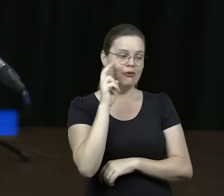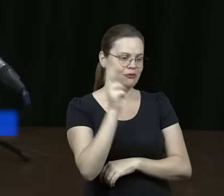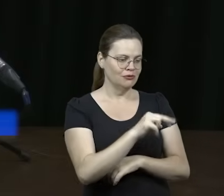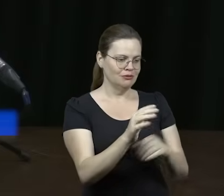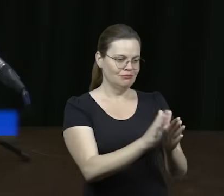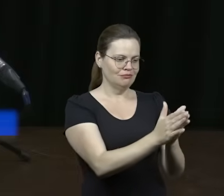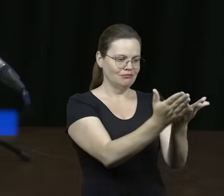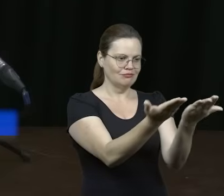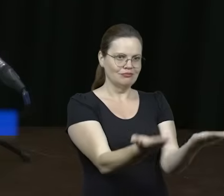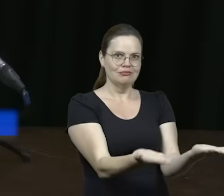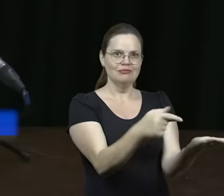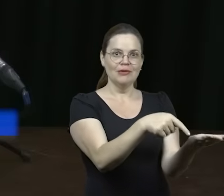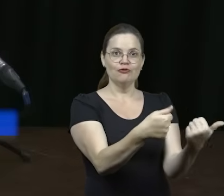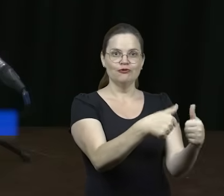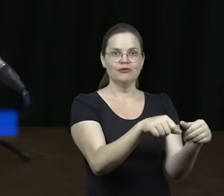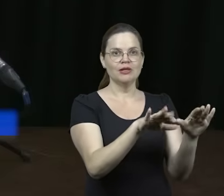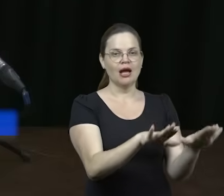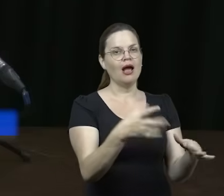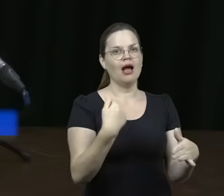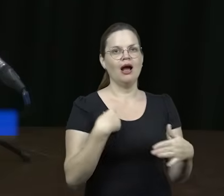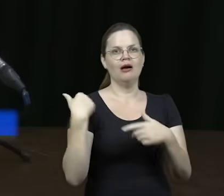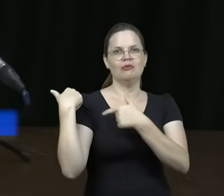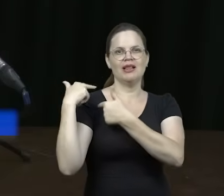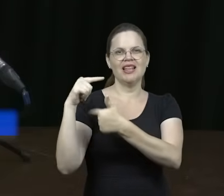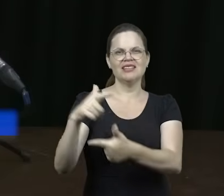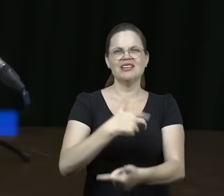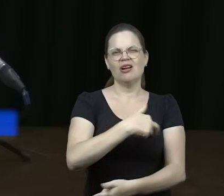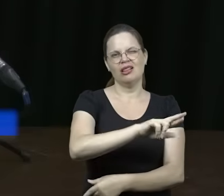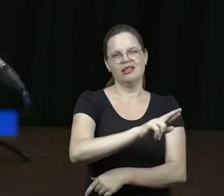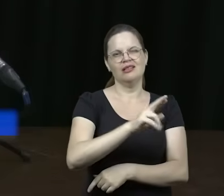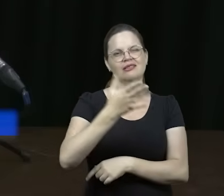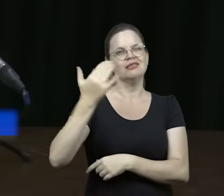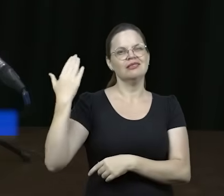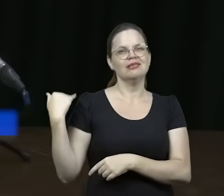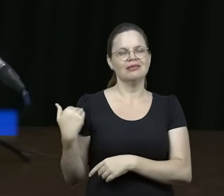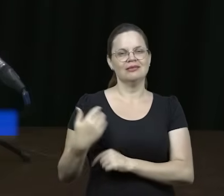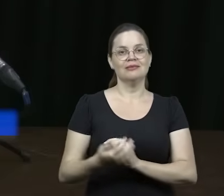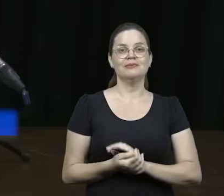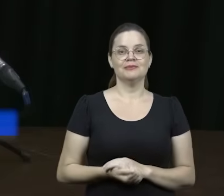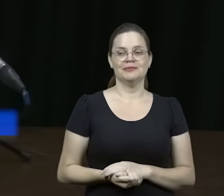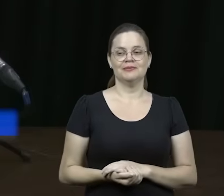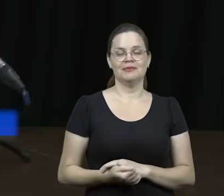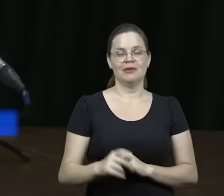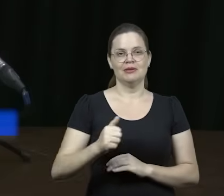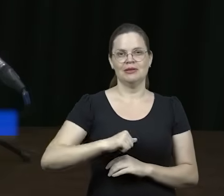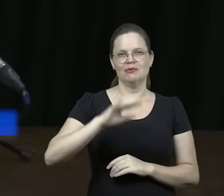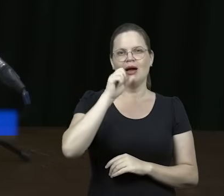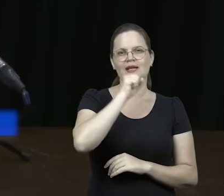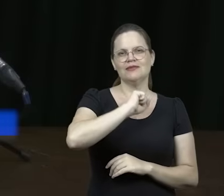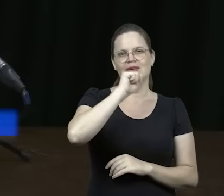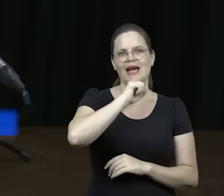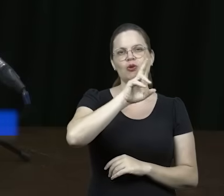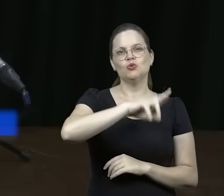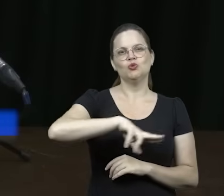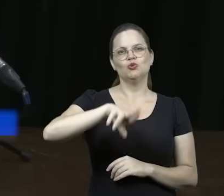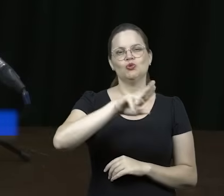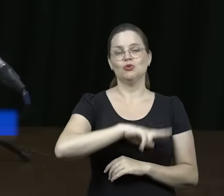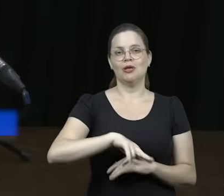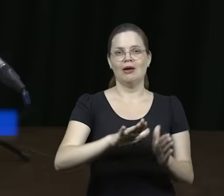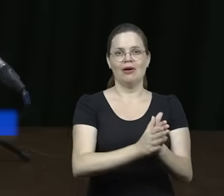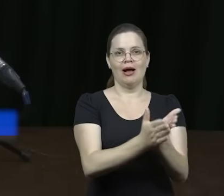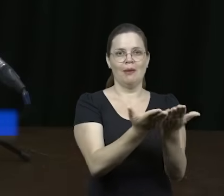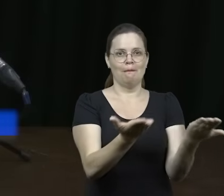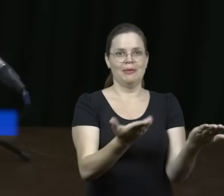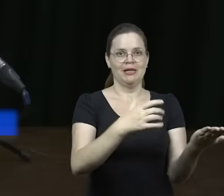um costume, até de certa forma religioso, uma tradição dos mais antigos que faziam isso.